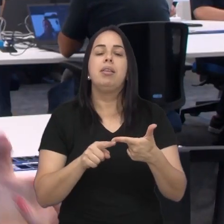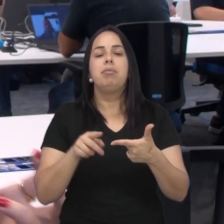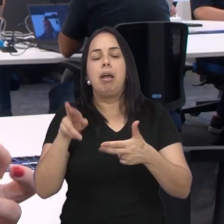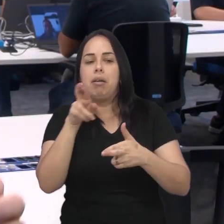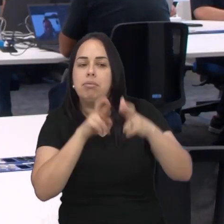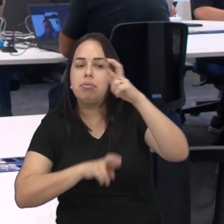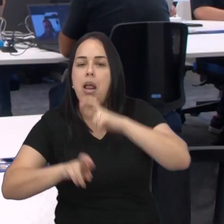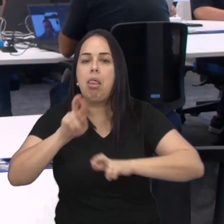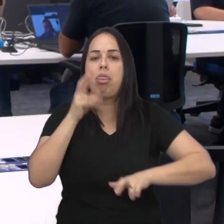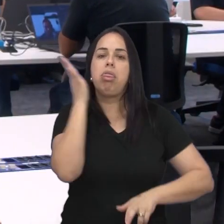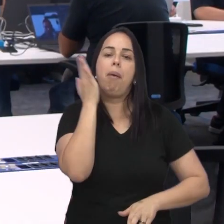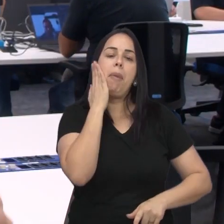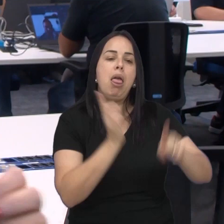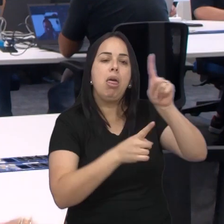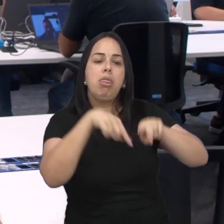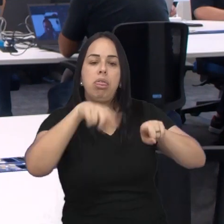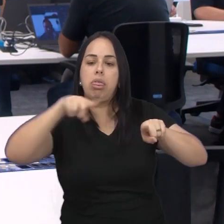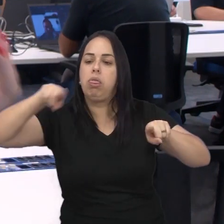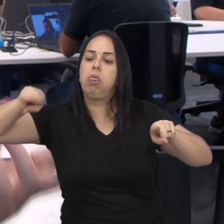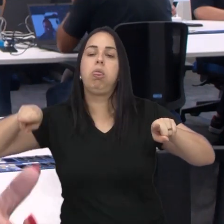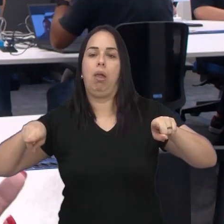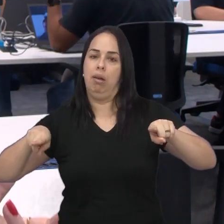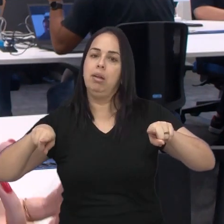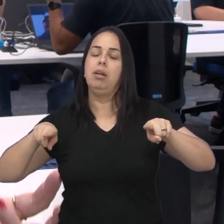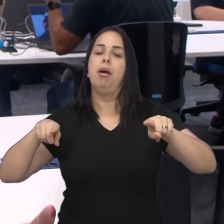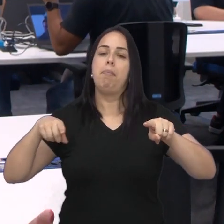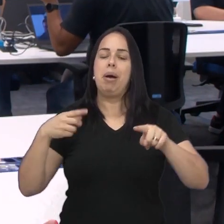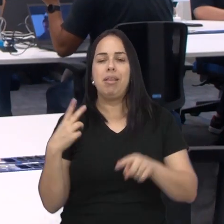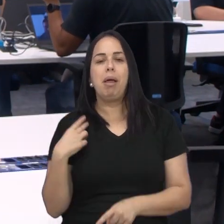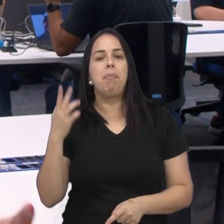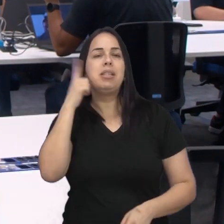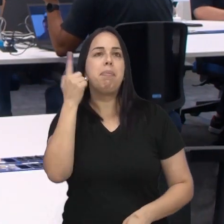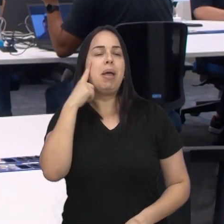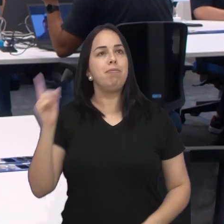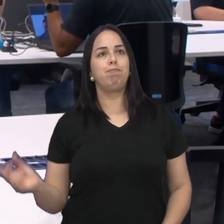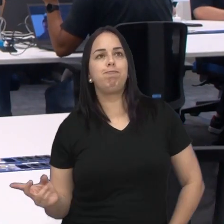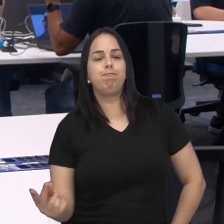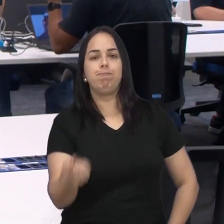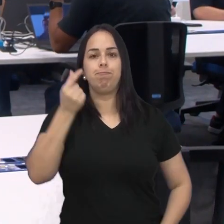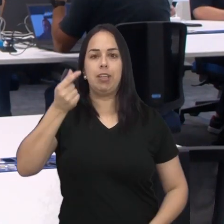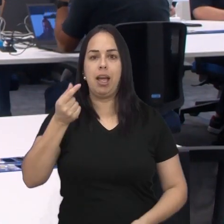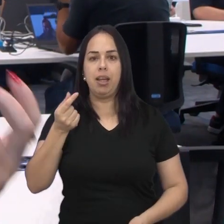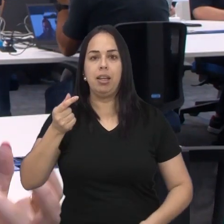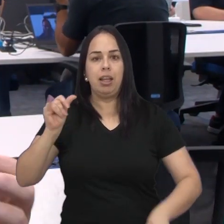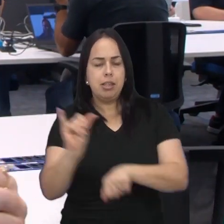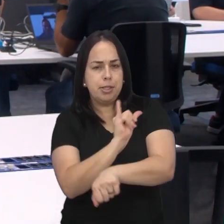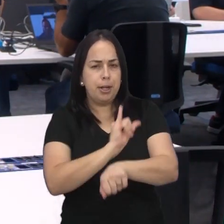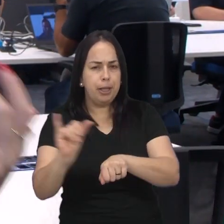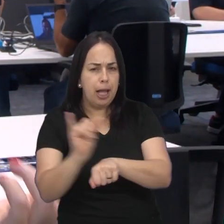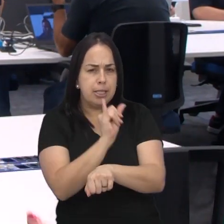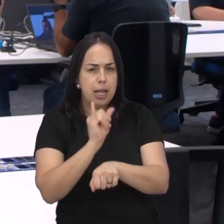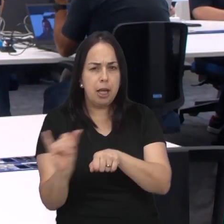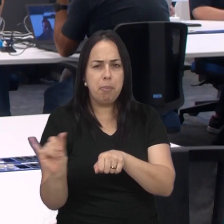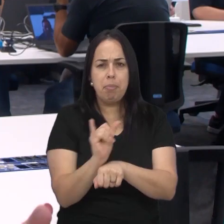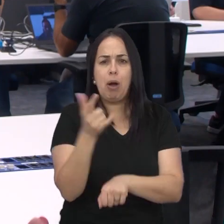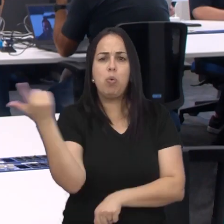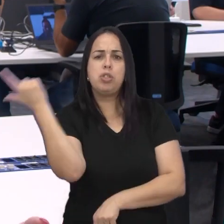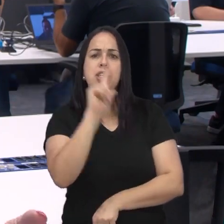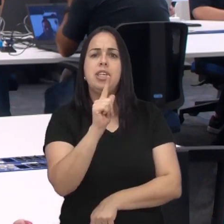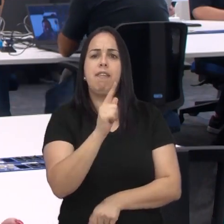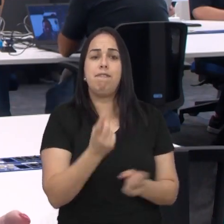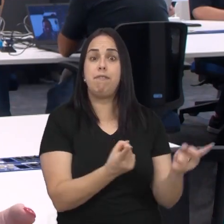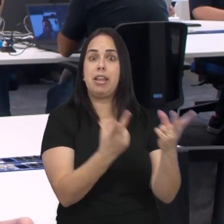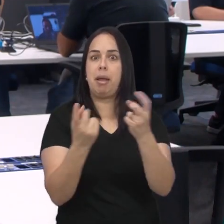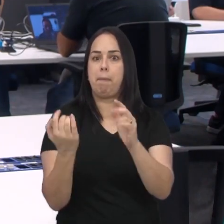proteger os dados, vai ter uma visão analítica, trazer insights, tá, para o negócio, para poder desenvolver e trazer mais resultado, tanto para